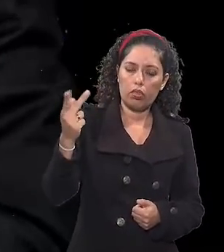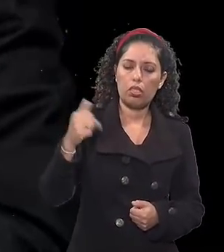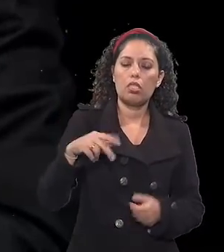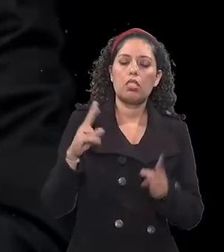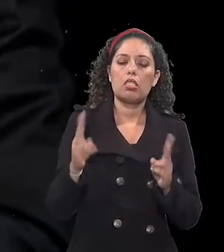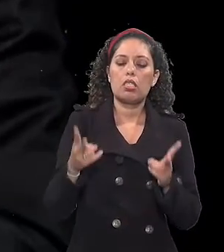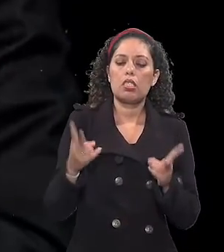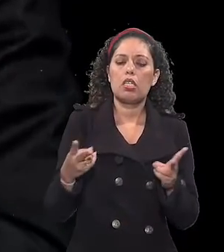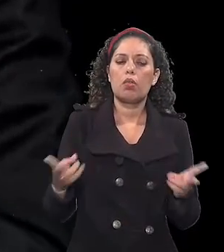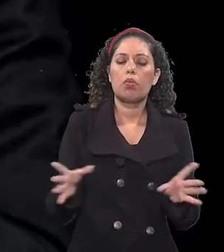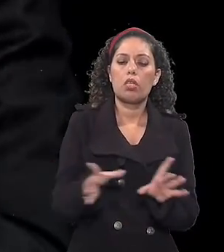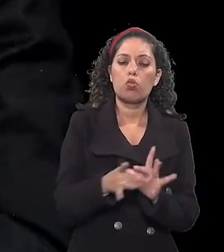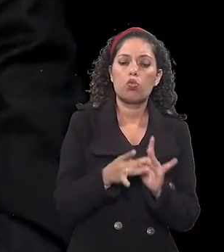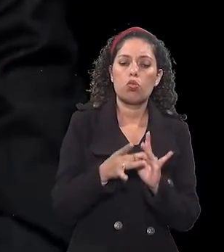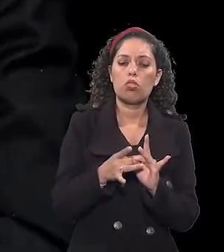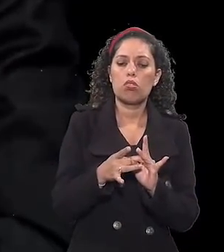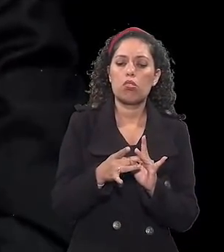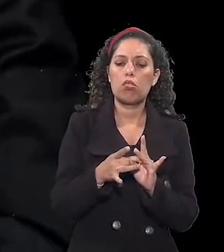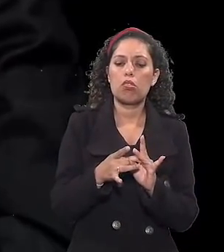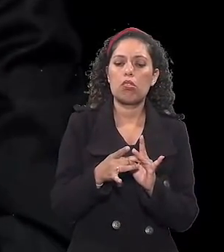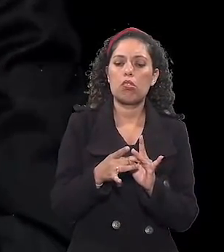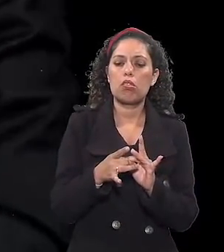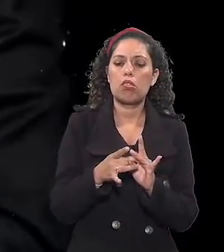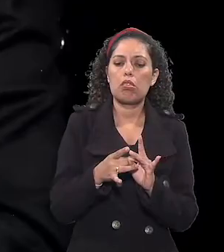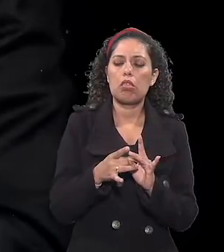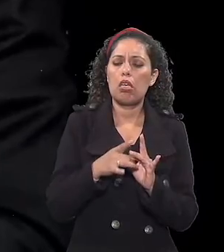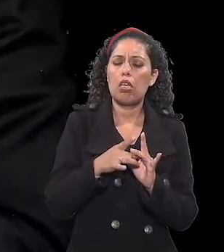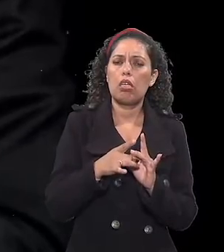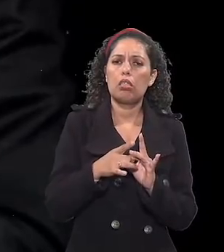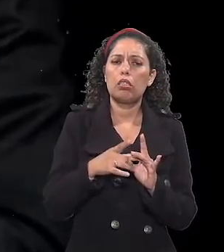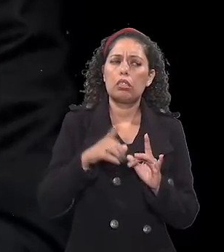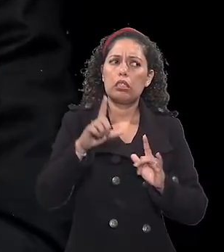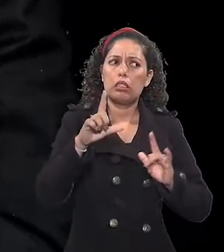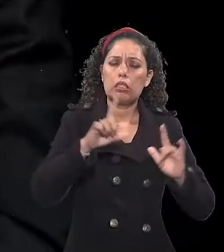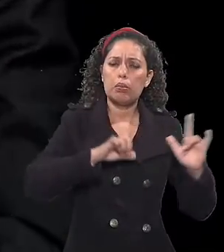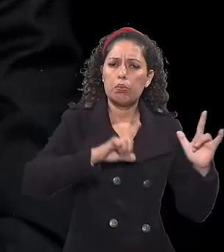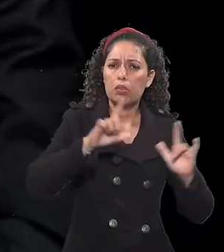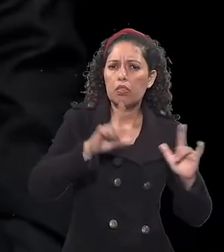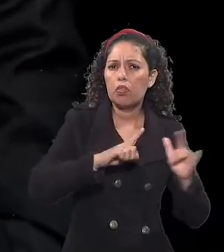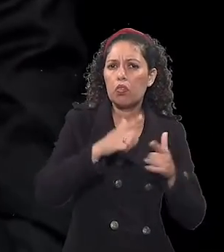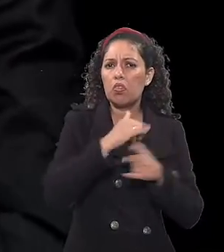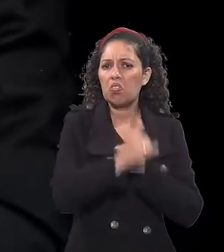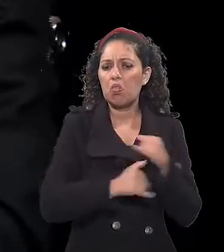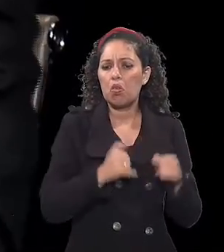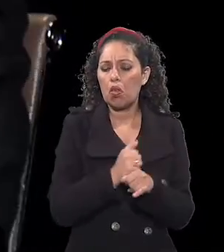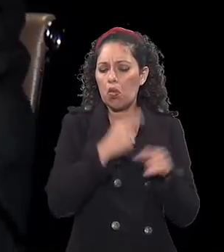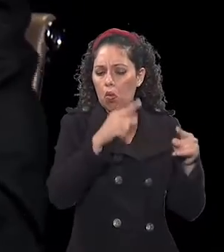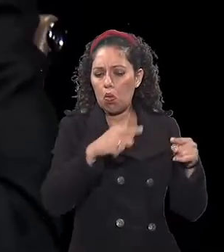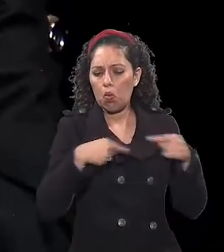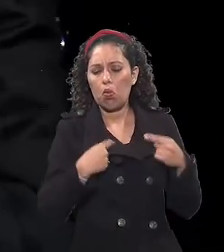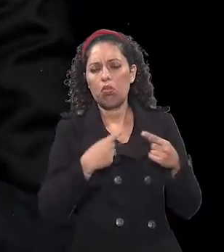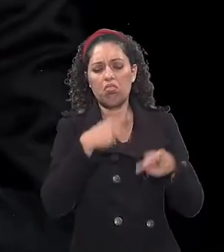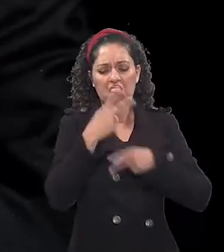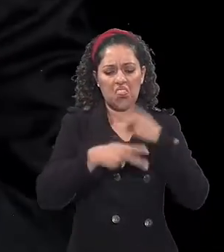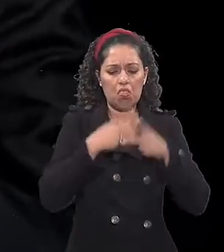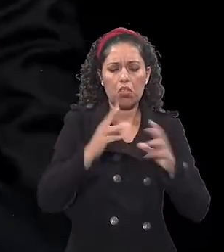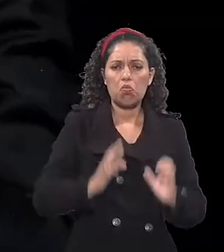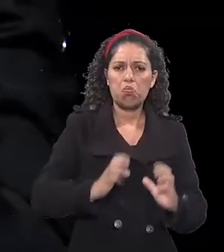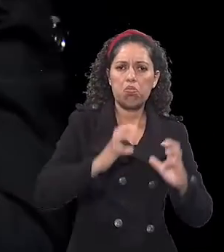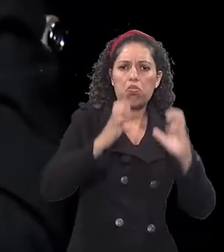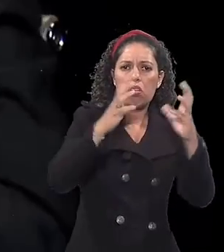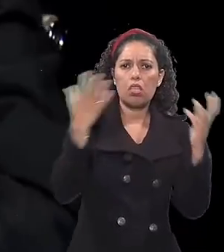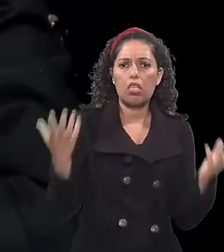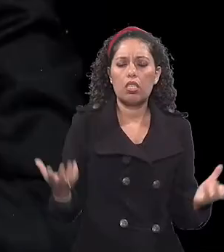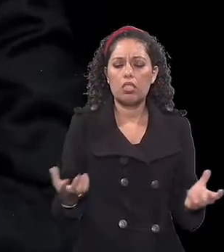esse trabalho negativo da mídia que você tem mostrado, a questão de violência,